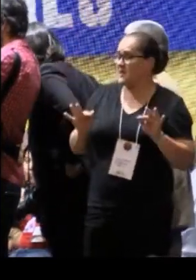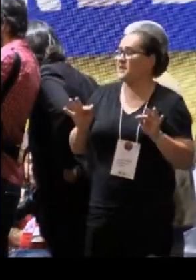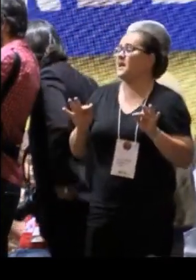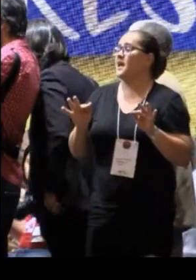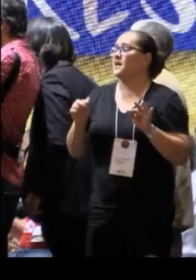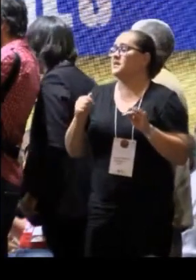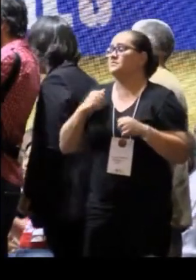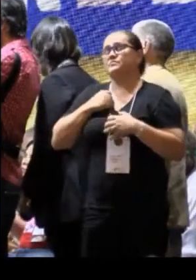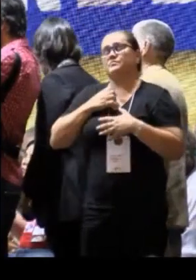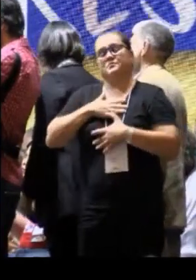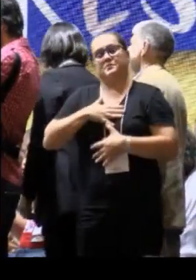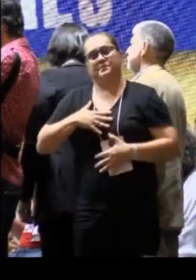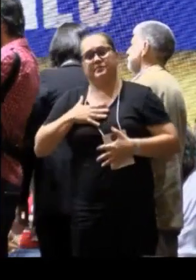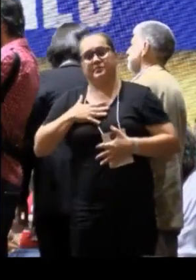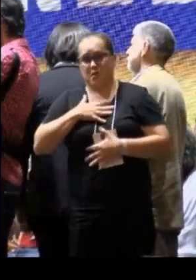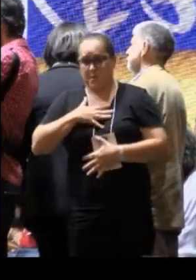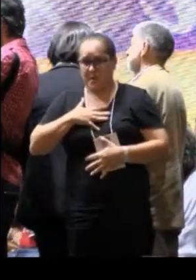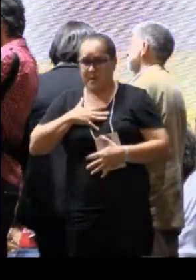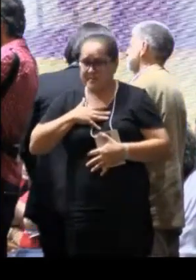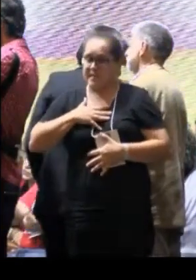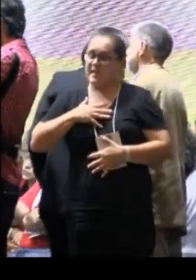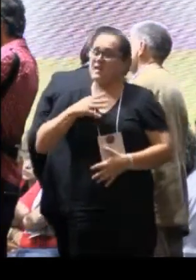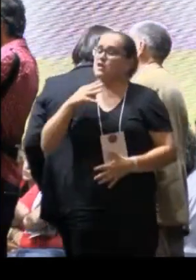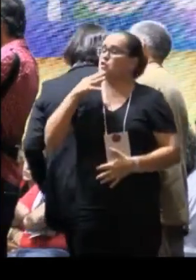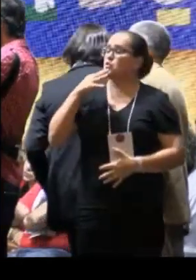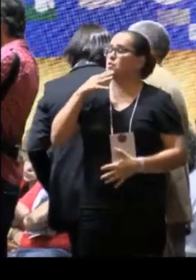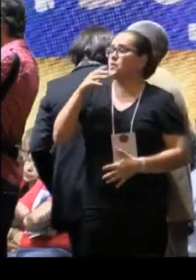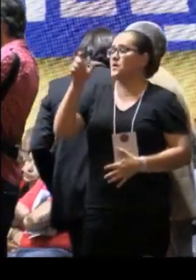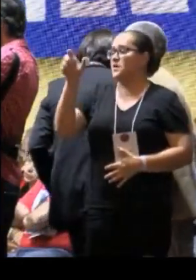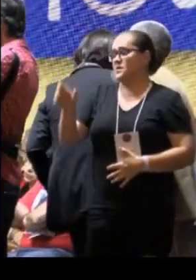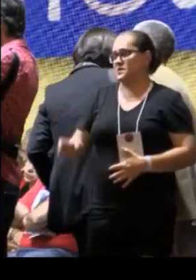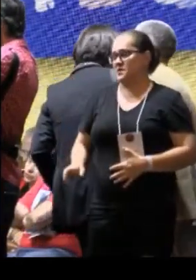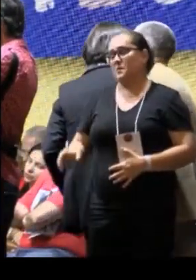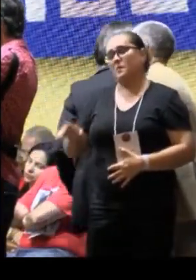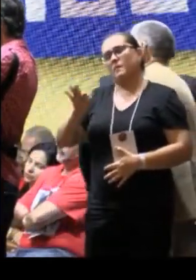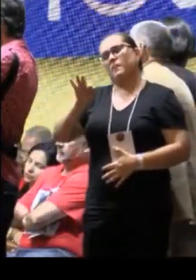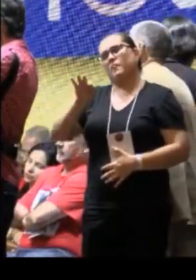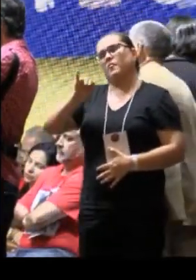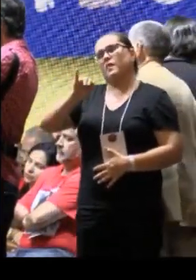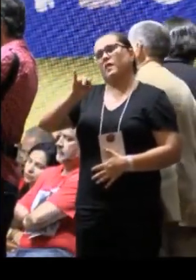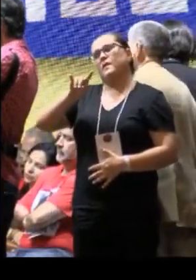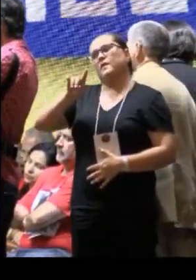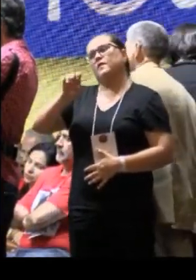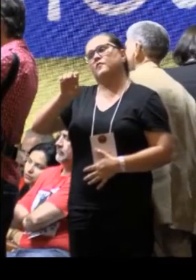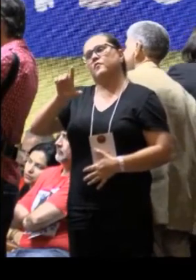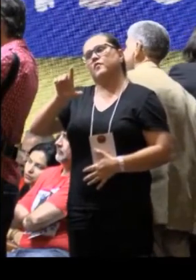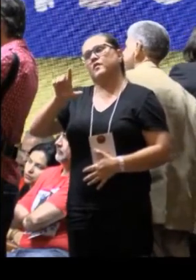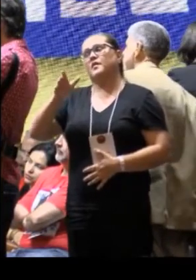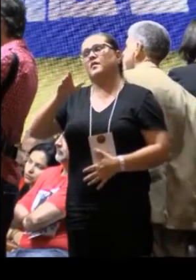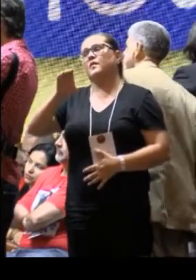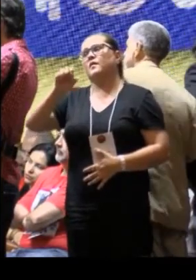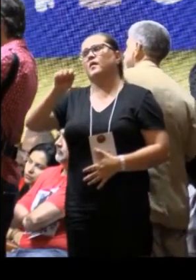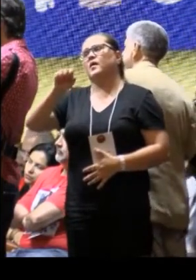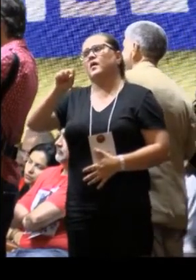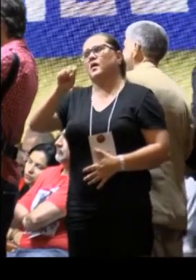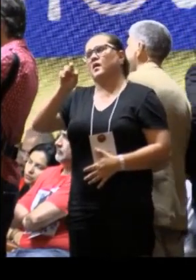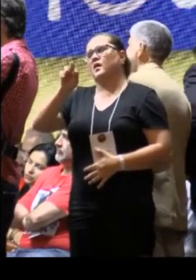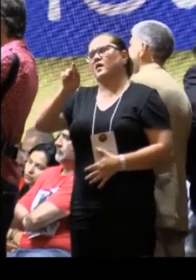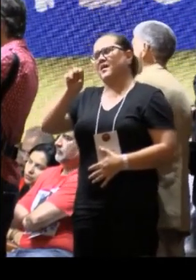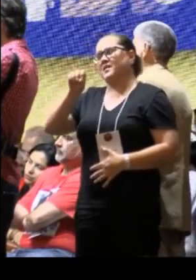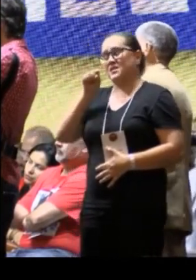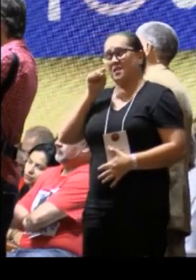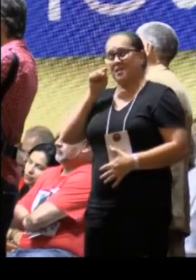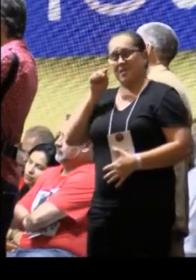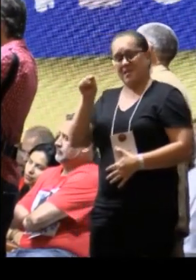e o prazer de conhecer o companheiro Fidel Castro. Poucas vezes um homem foi tão